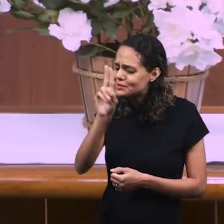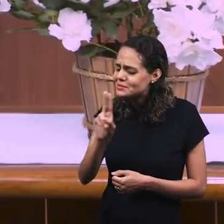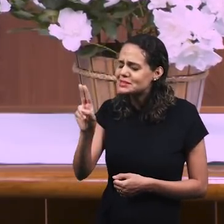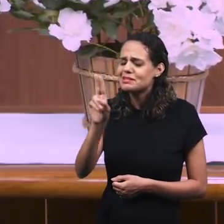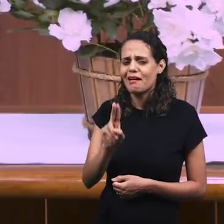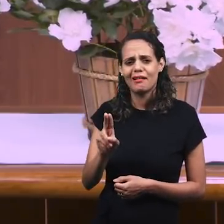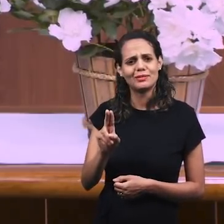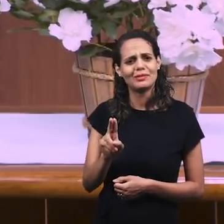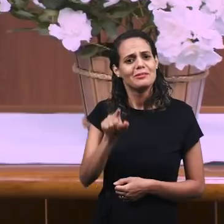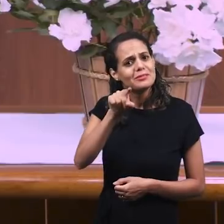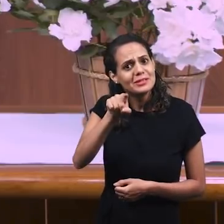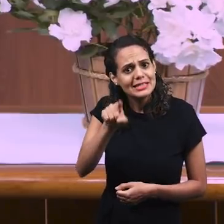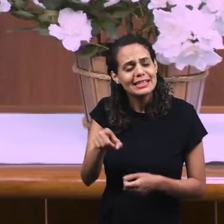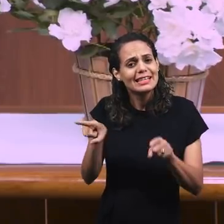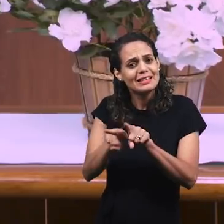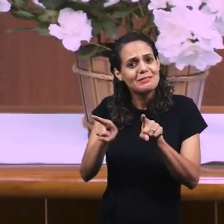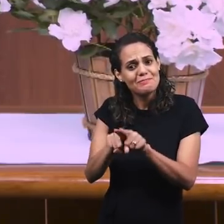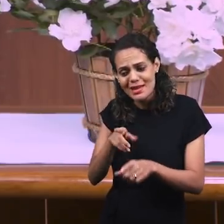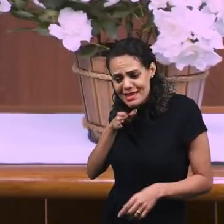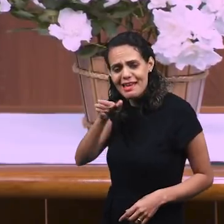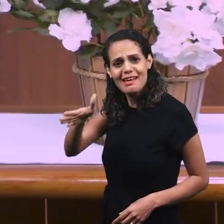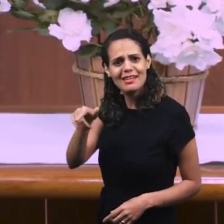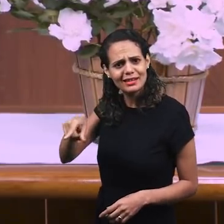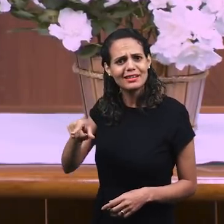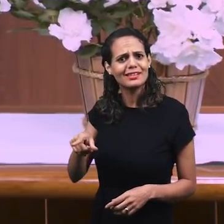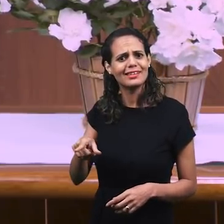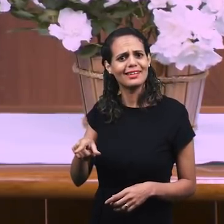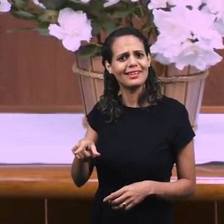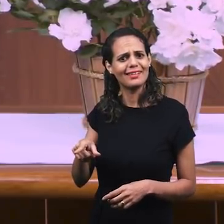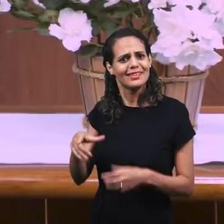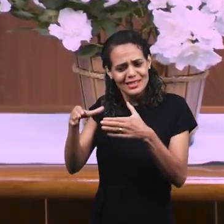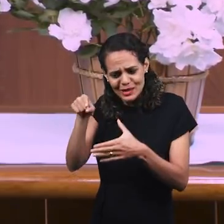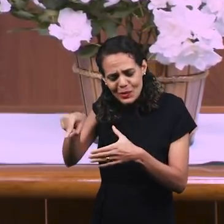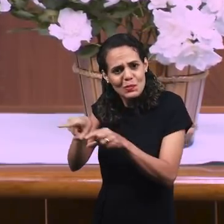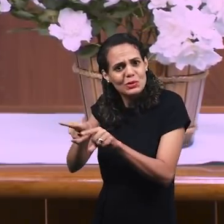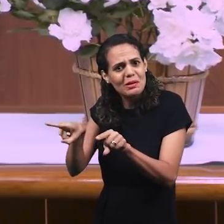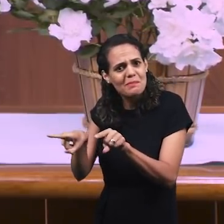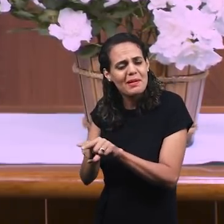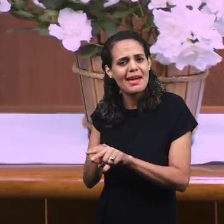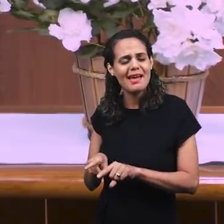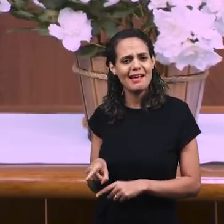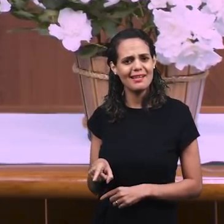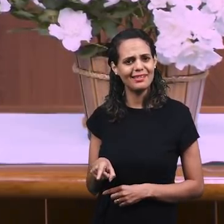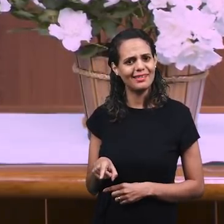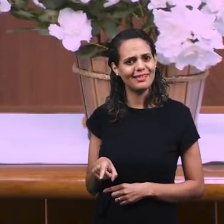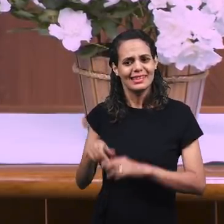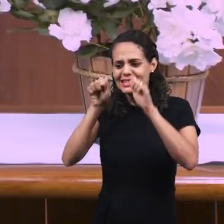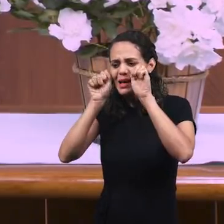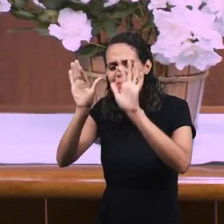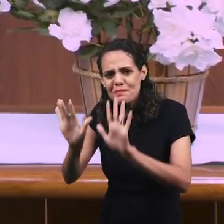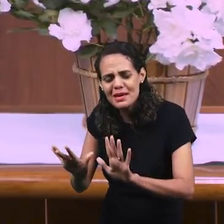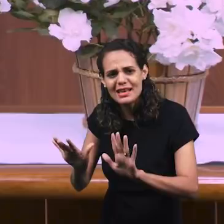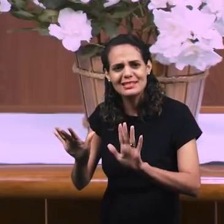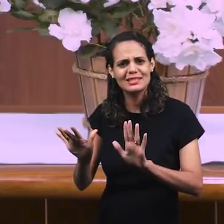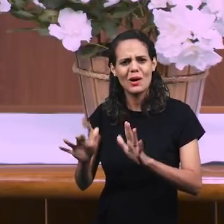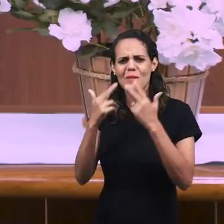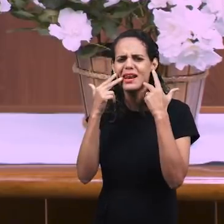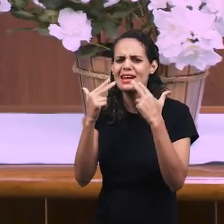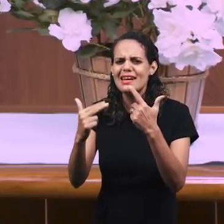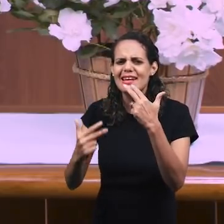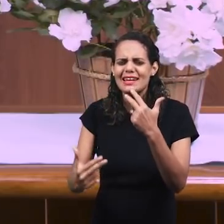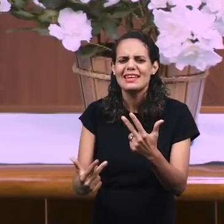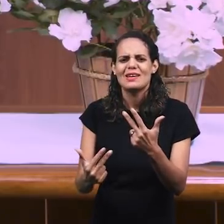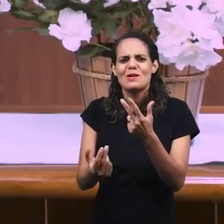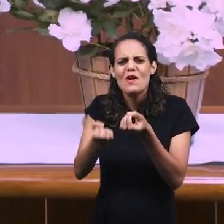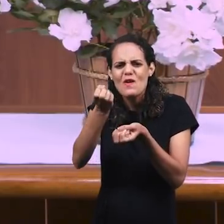usados, você pode deixar de ser um espectador e entra nesse arraial. Entra, como diz o texto ali, nas línguas